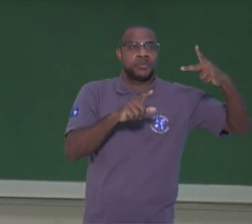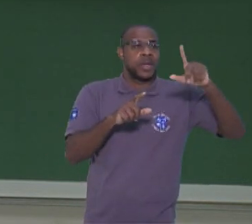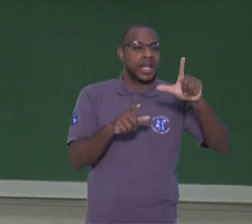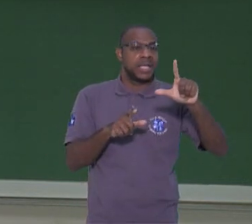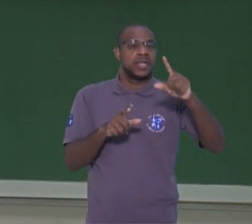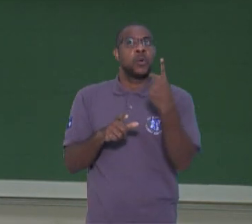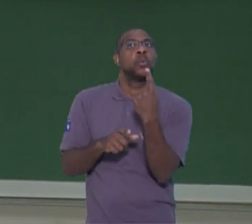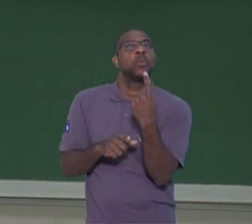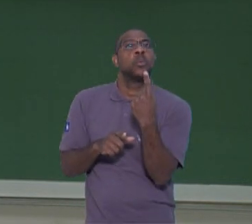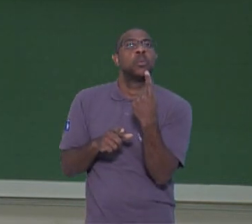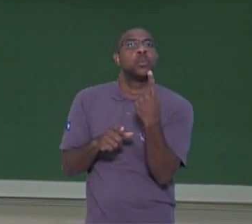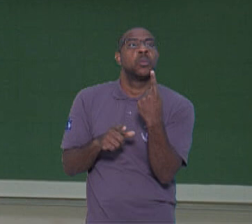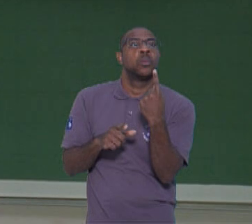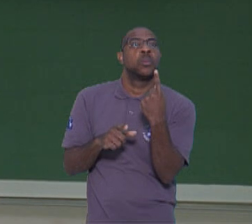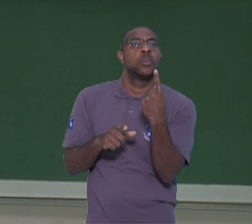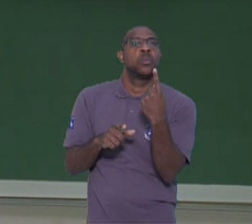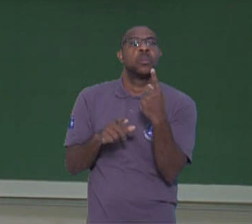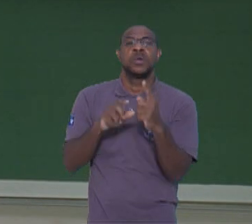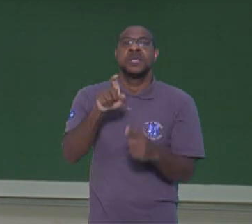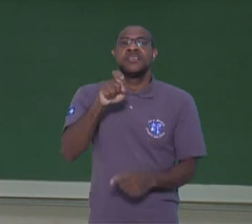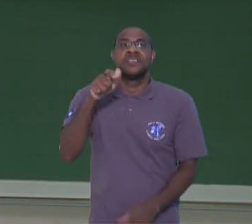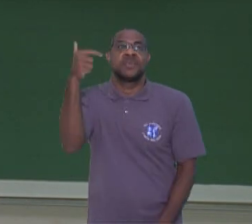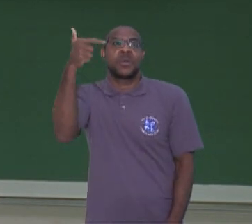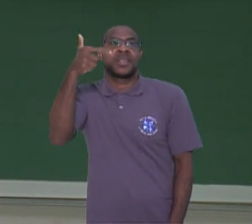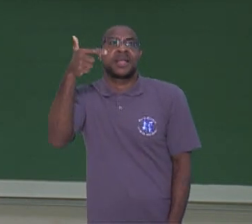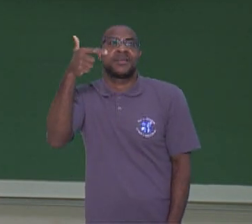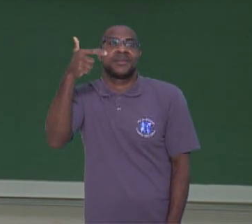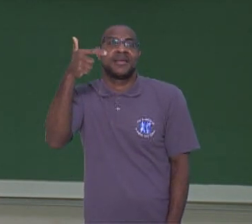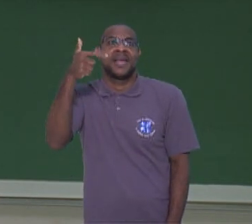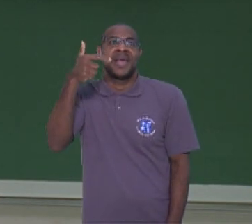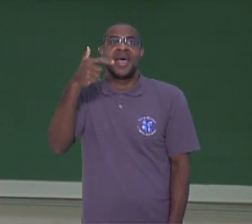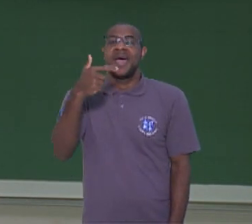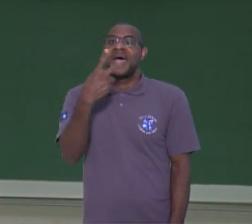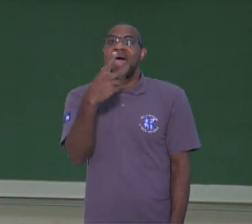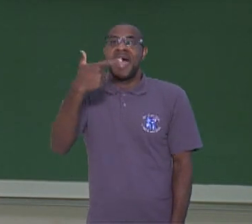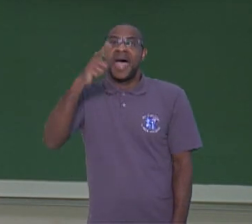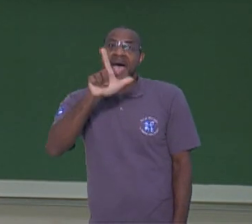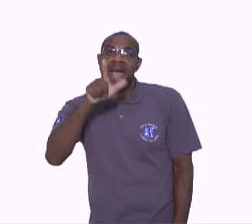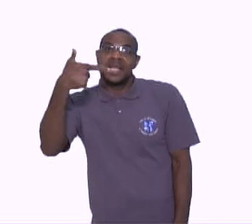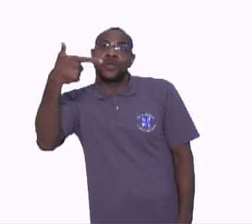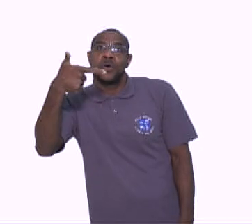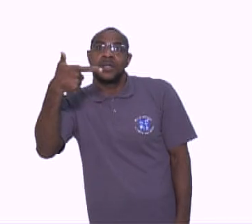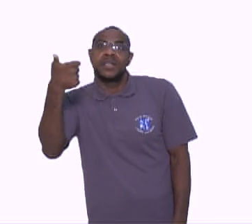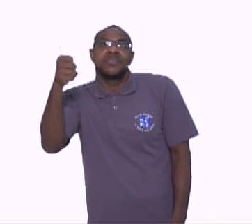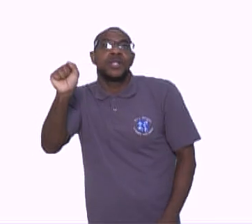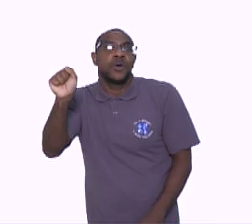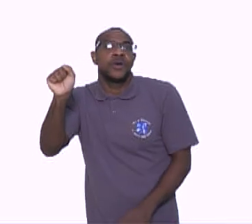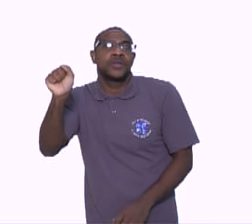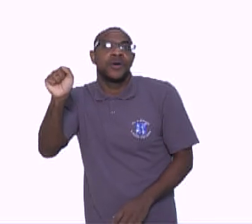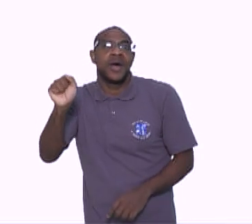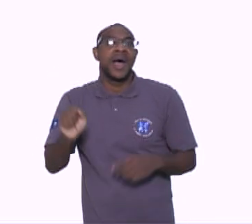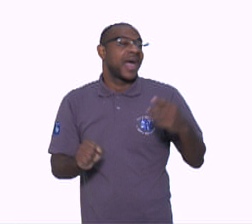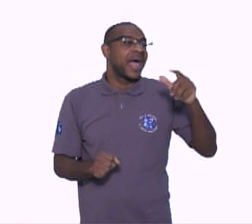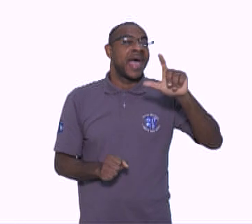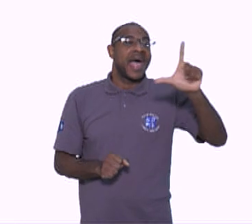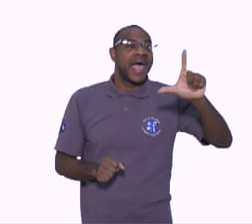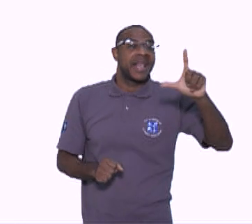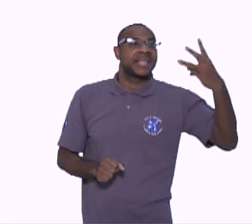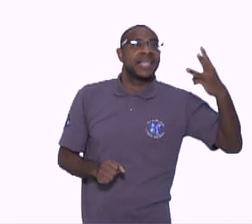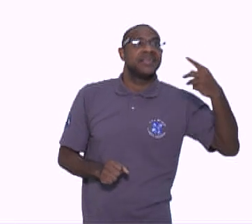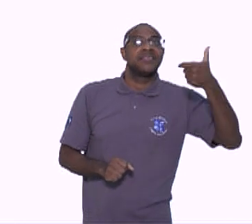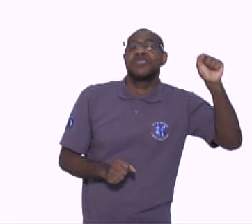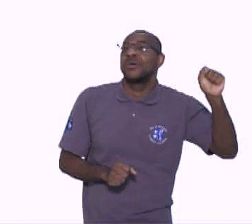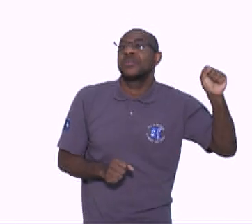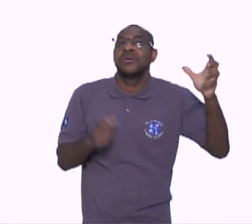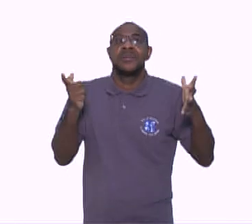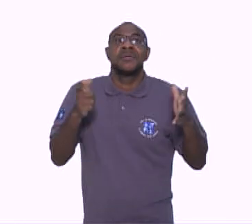quadrado. L2, 18. L3, 18. Ah, e agora? Tchan, tchan, tchan, tchan. Olá,